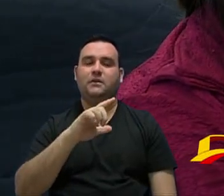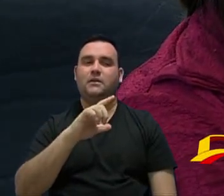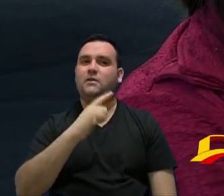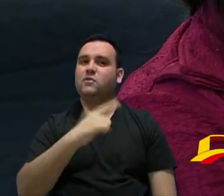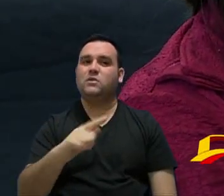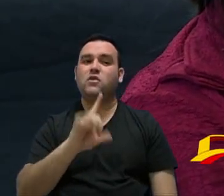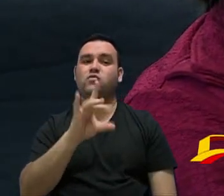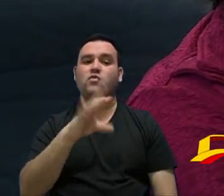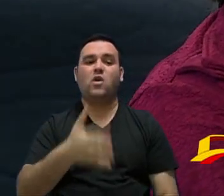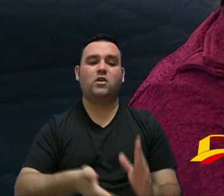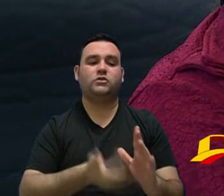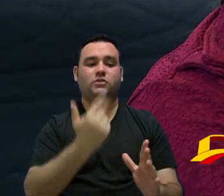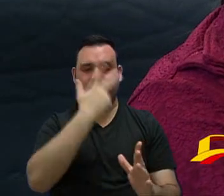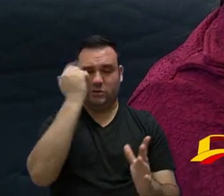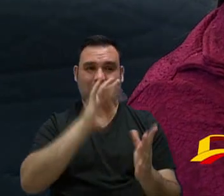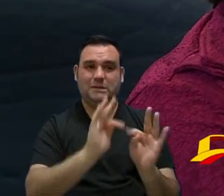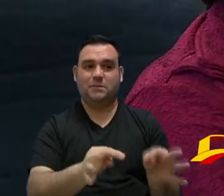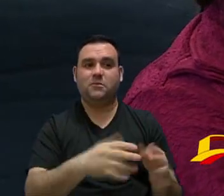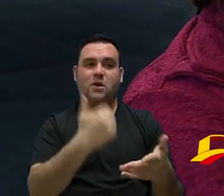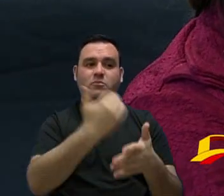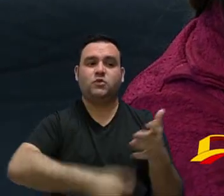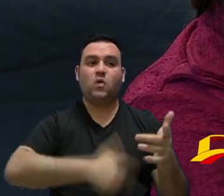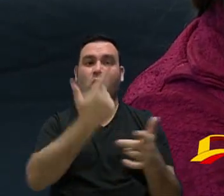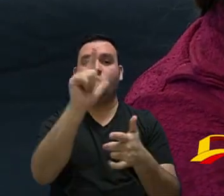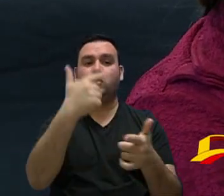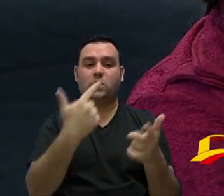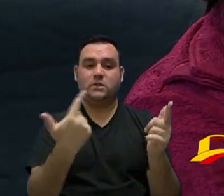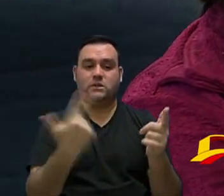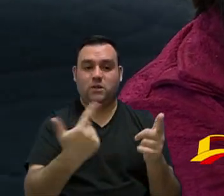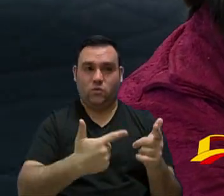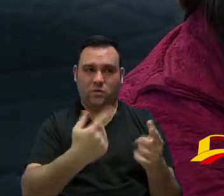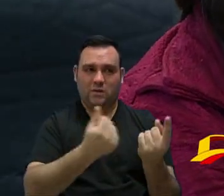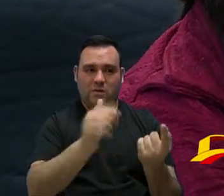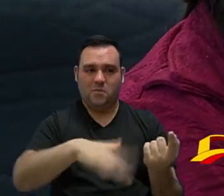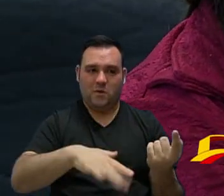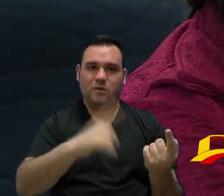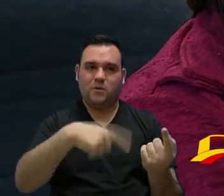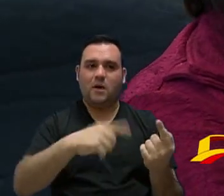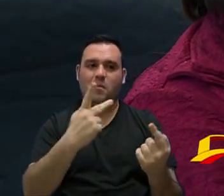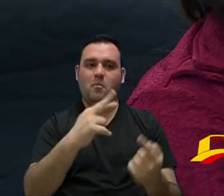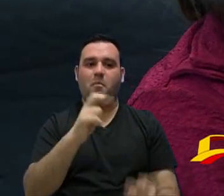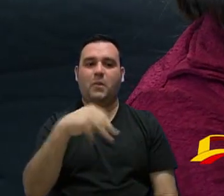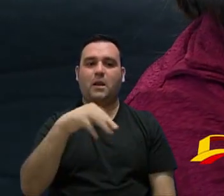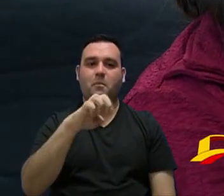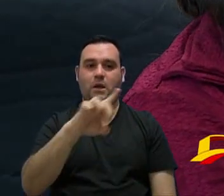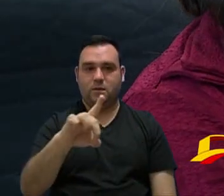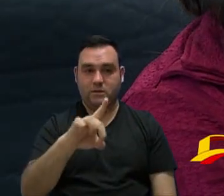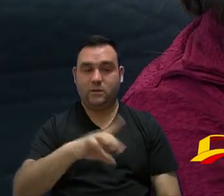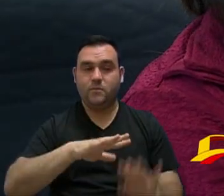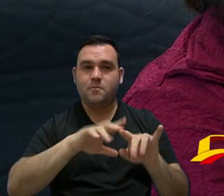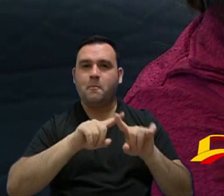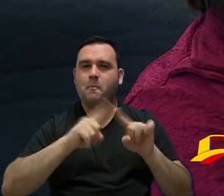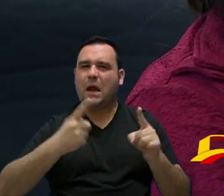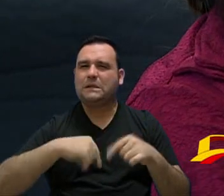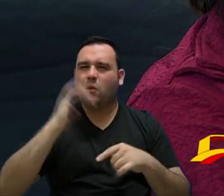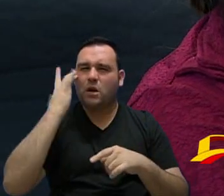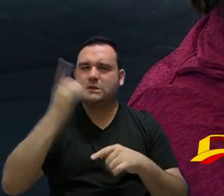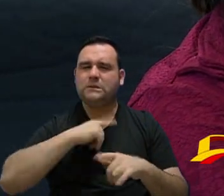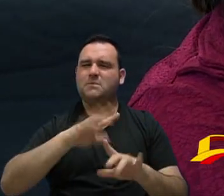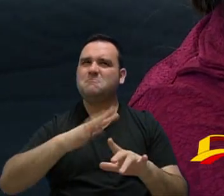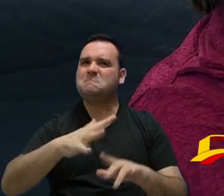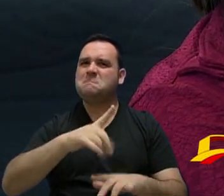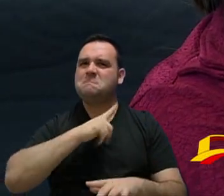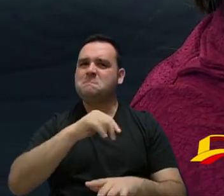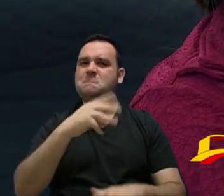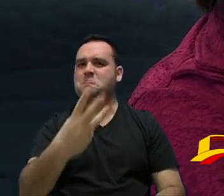em só simples remoção então a ter que ser desclassificado e foi chamado a segunda menor preço que foi a primed né mas se eu não me